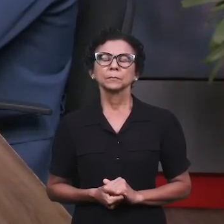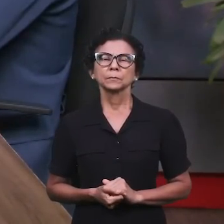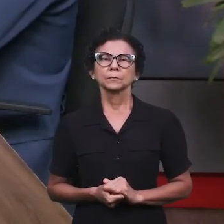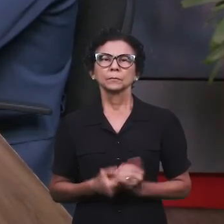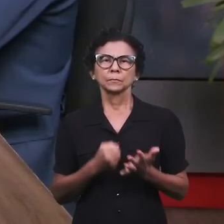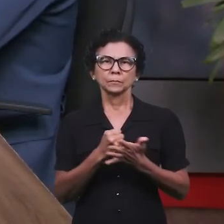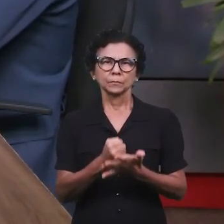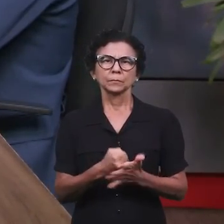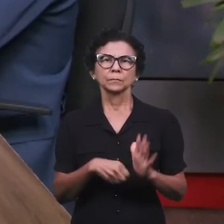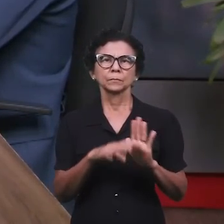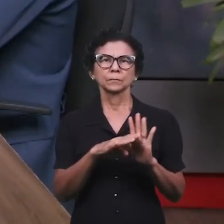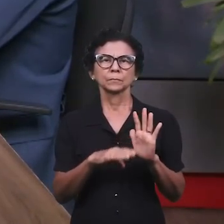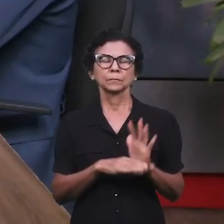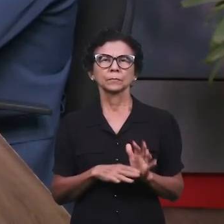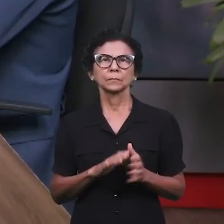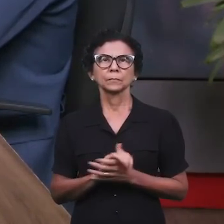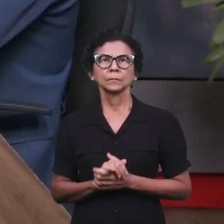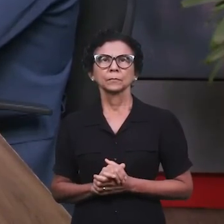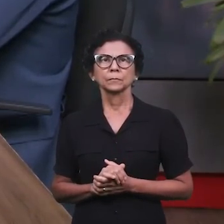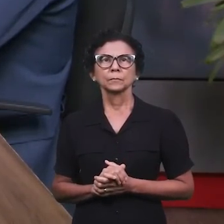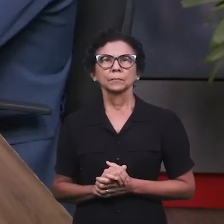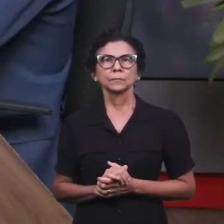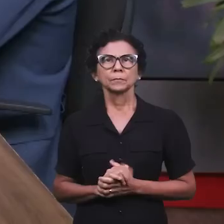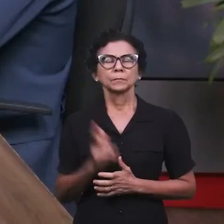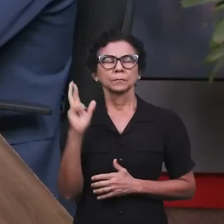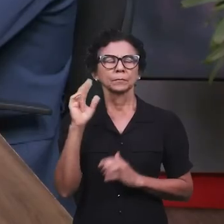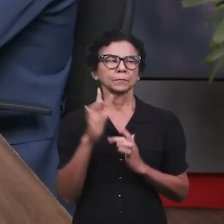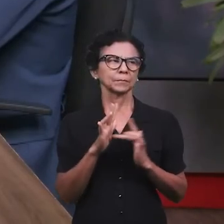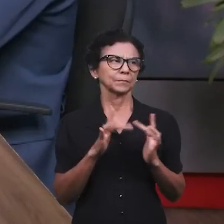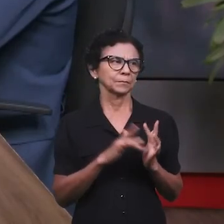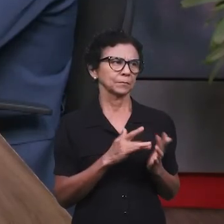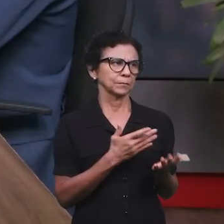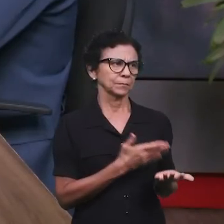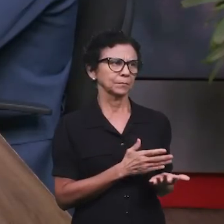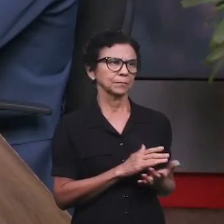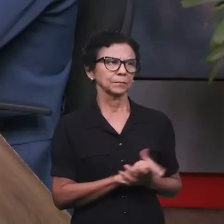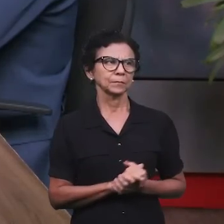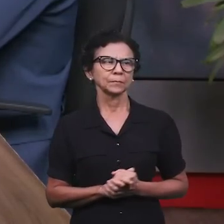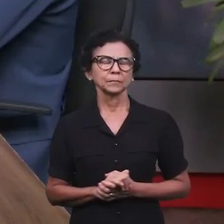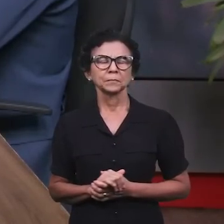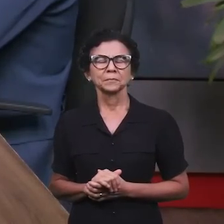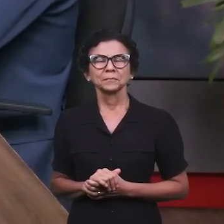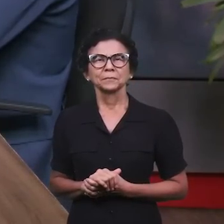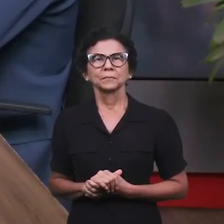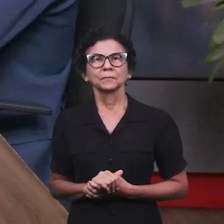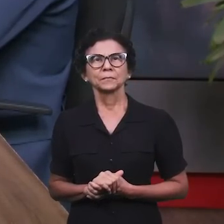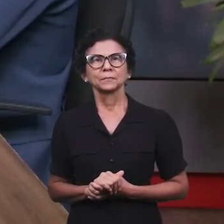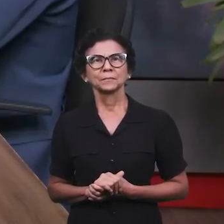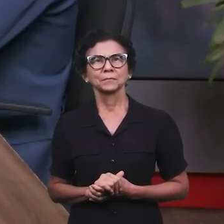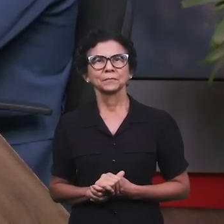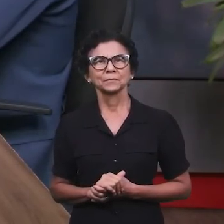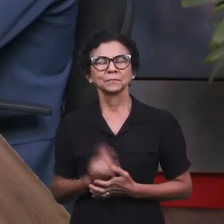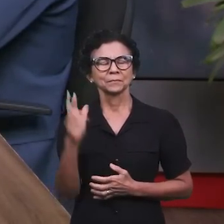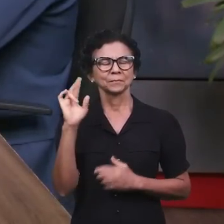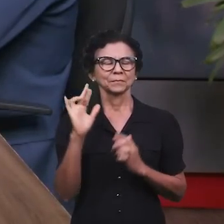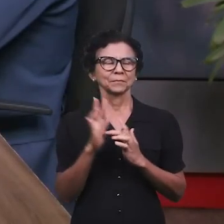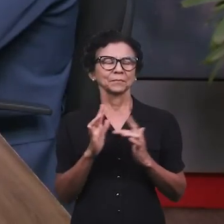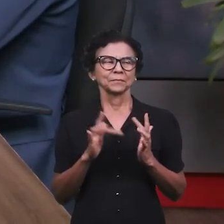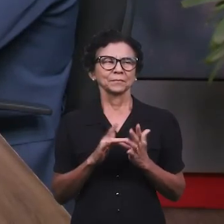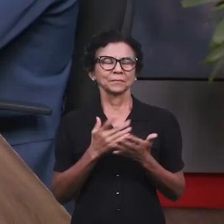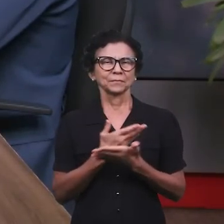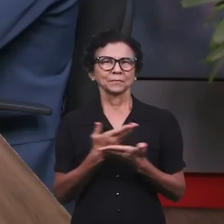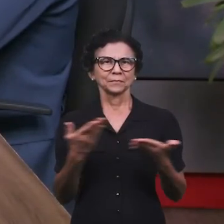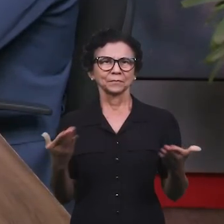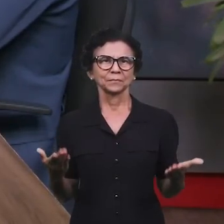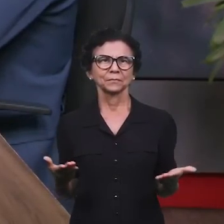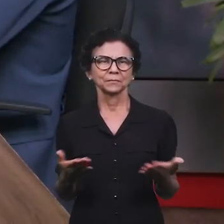programa. Pastor Walter, saúdo a paz do Senhor. Paz do Senhor. Pastor Joelso, a paz do Senhor. A paz